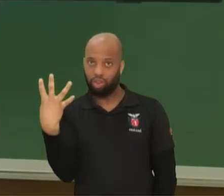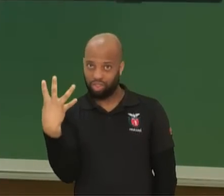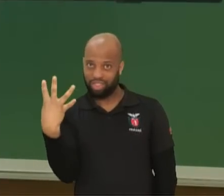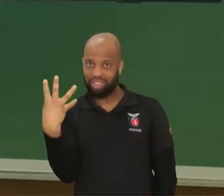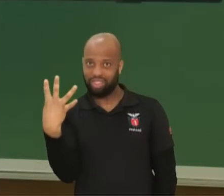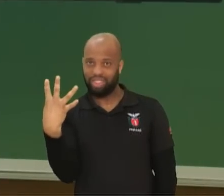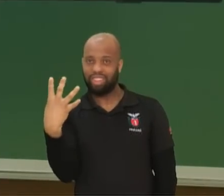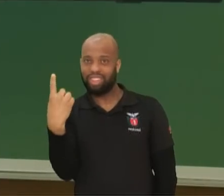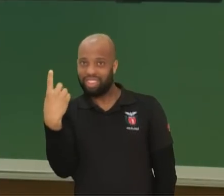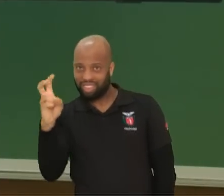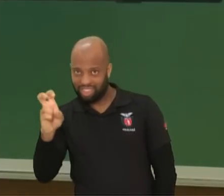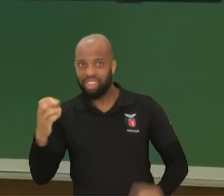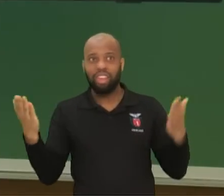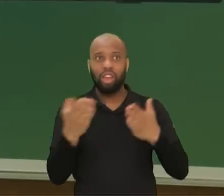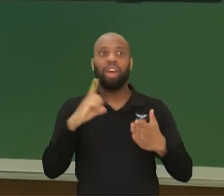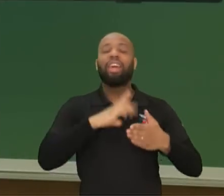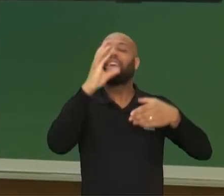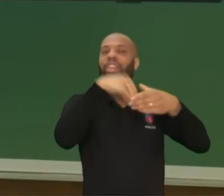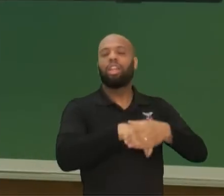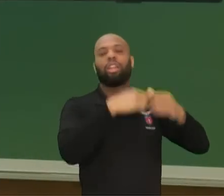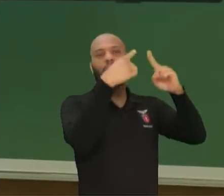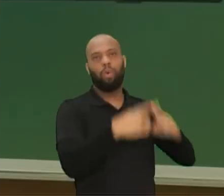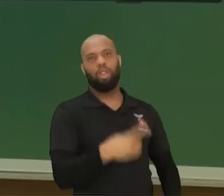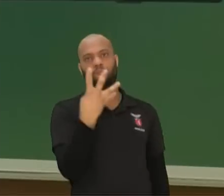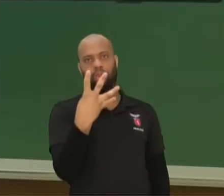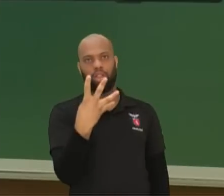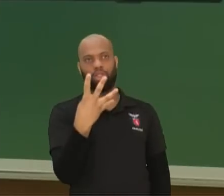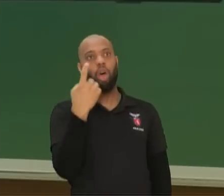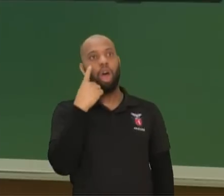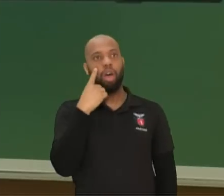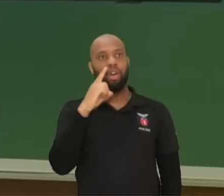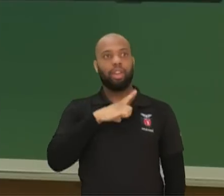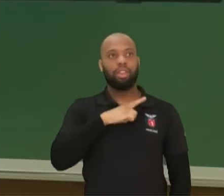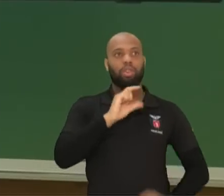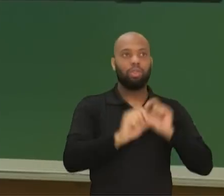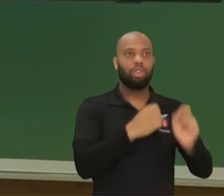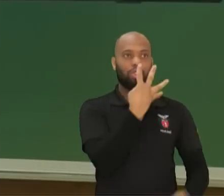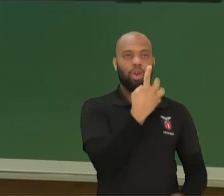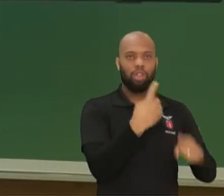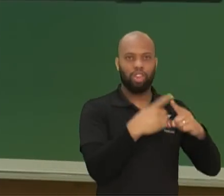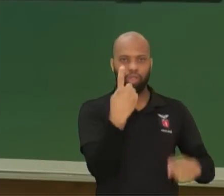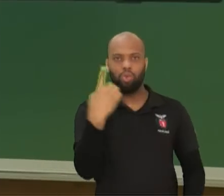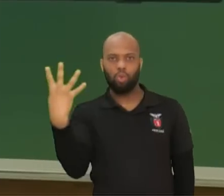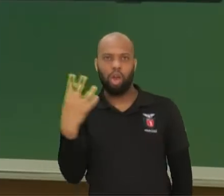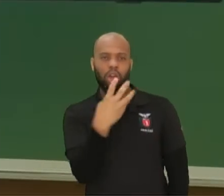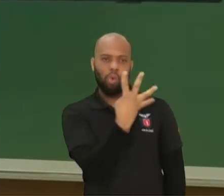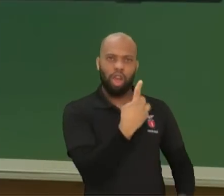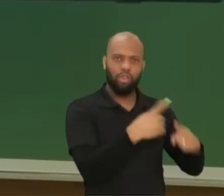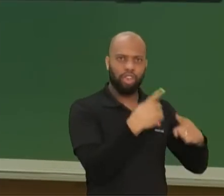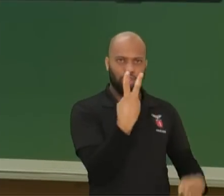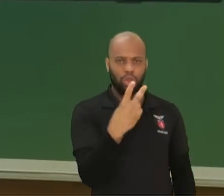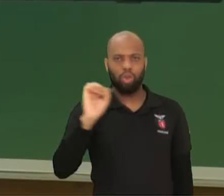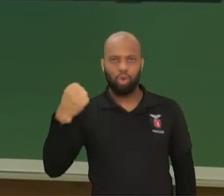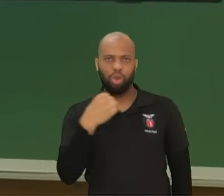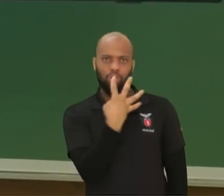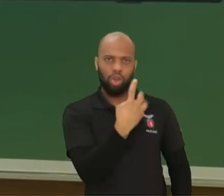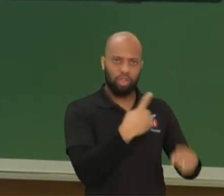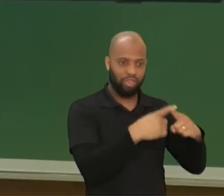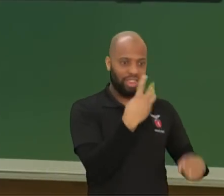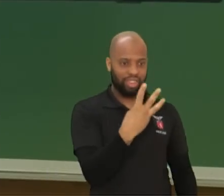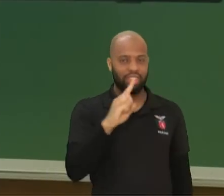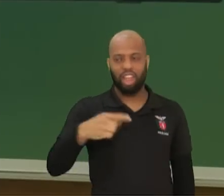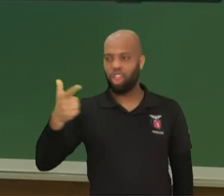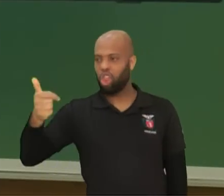de 3, mas agora nós estamos falando do múltiplo de 4. Observe aqui os múltiplos, ó, 4 vezes 1, 4, 4 vezes 2, 8, 4 vezes